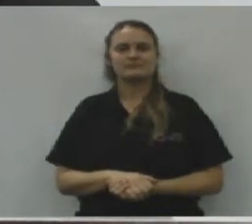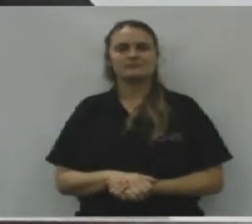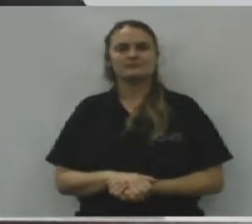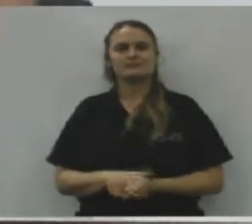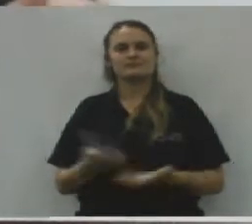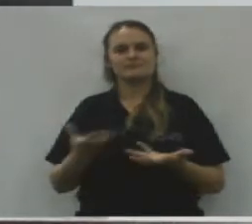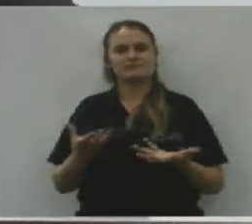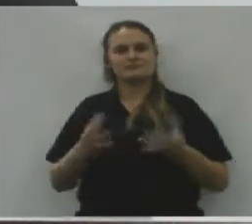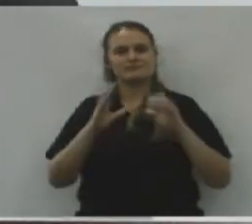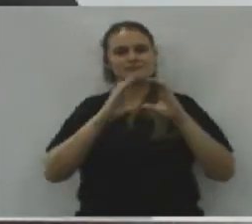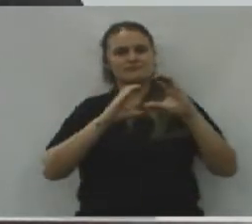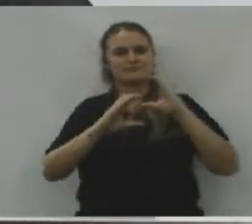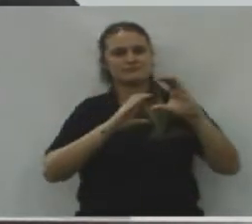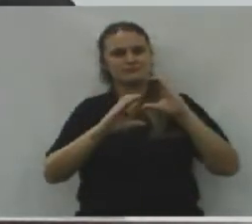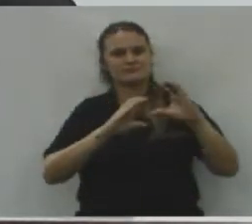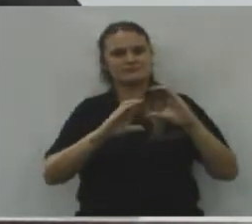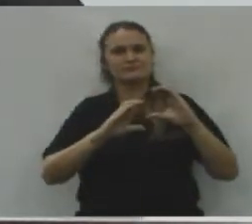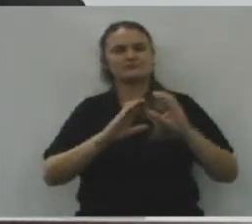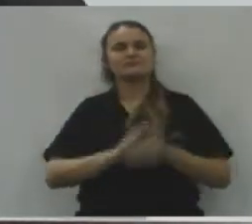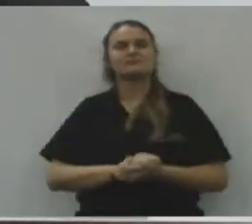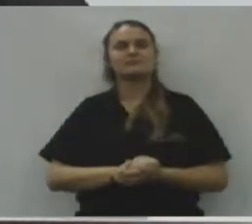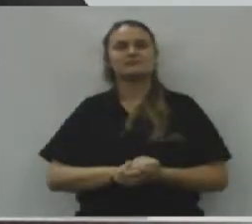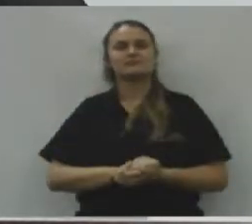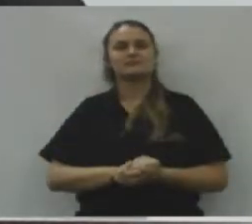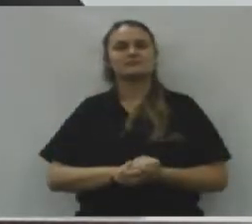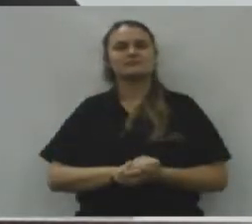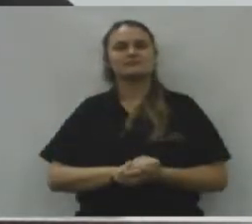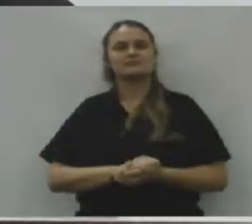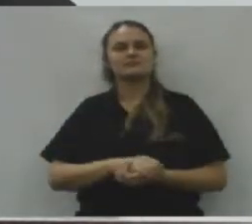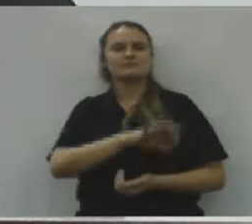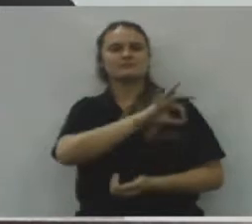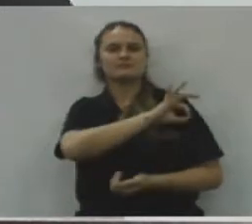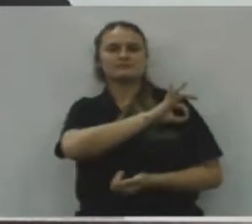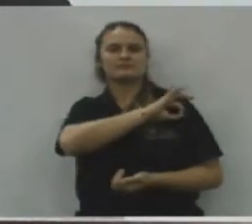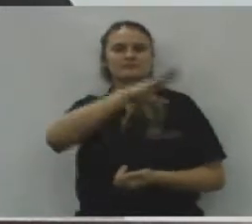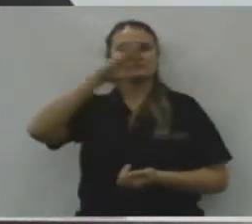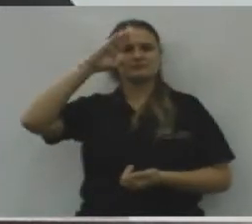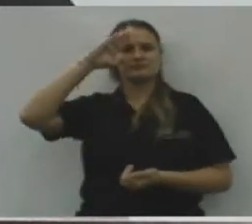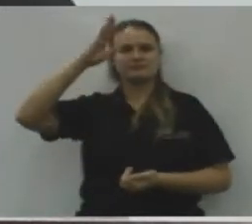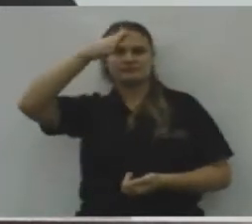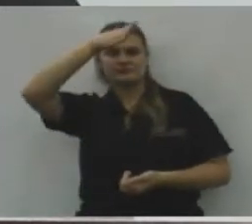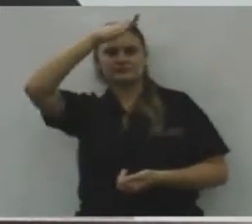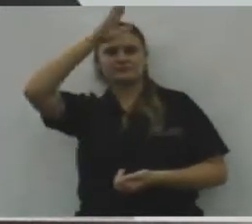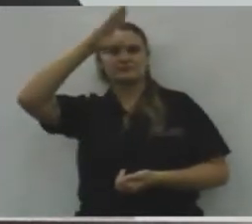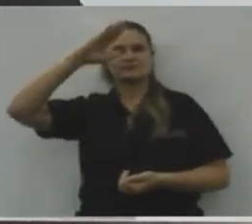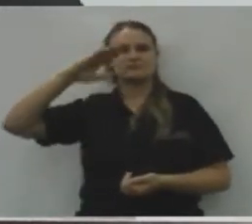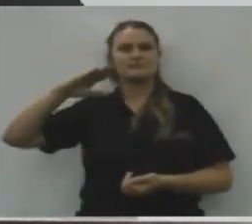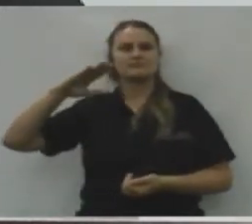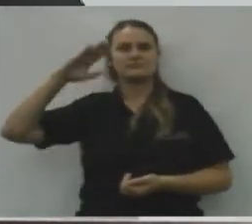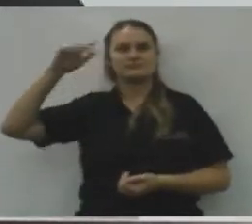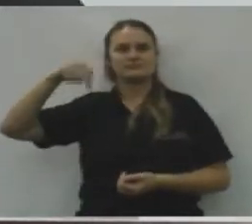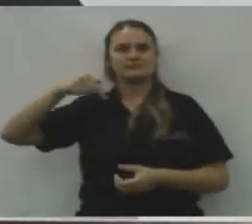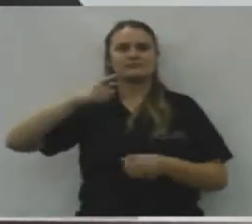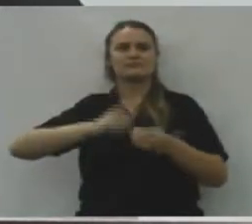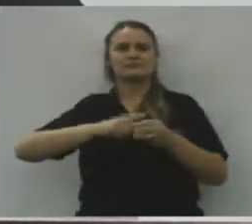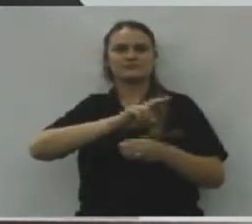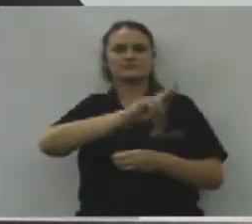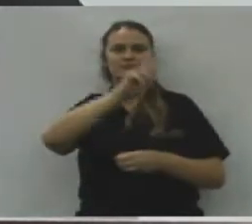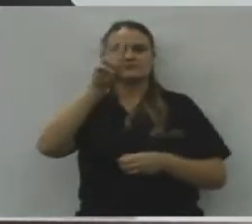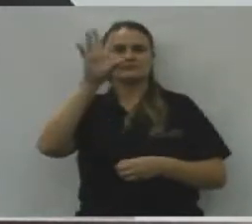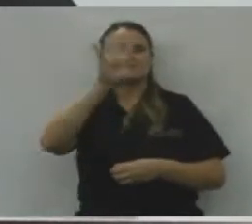Quero também comunicar, principalmente aos policiais militares e bombeiros militares de União da Vitória e